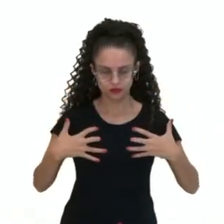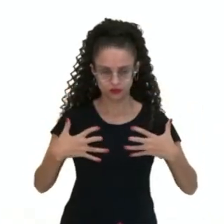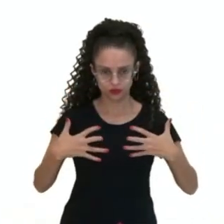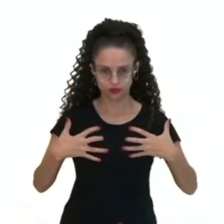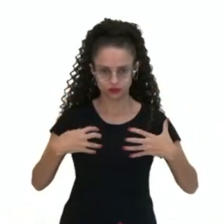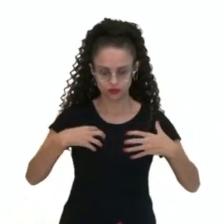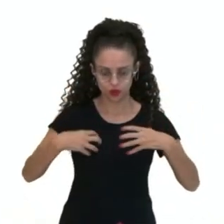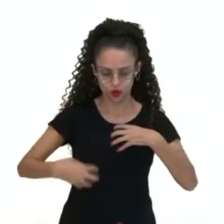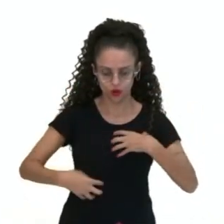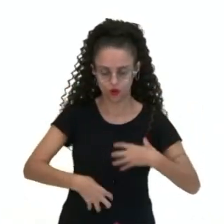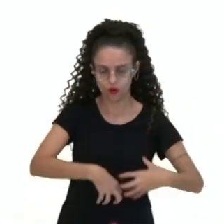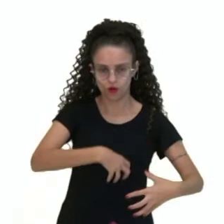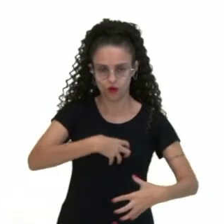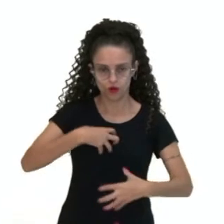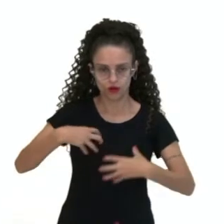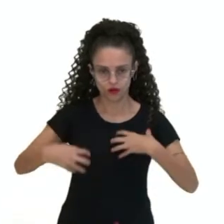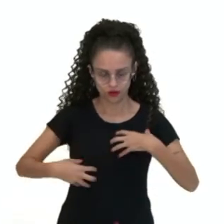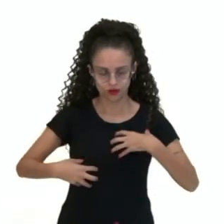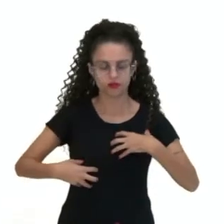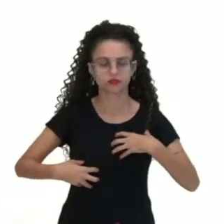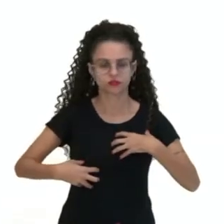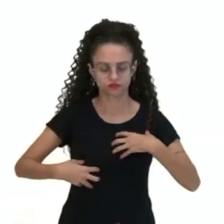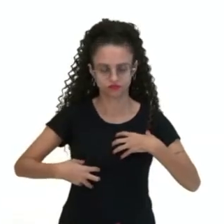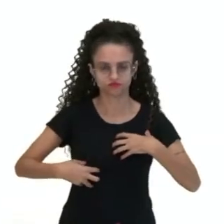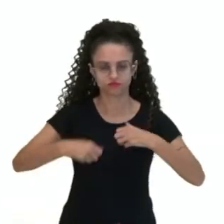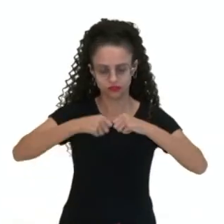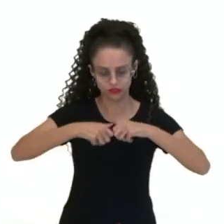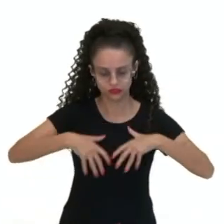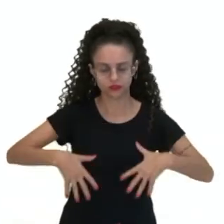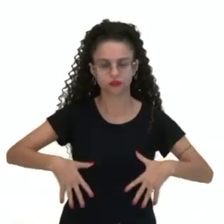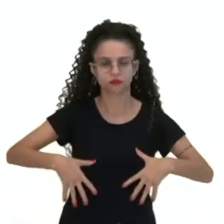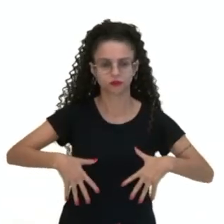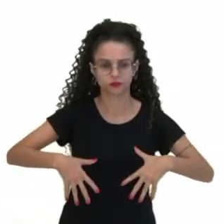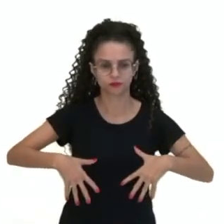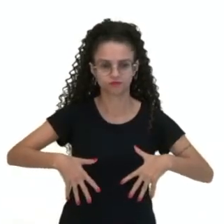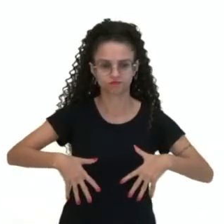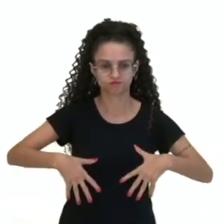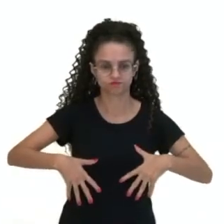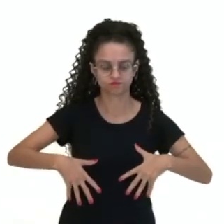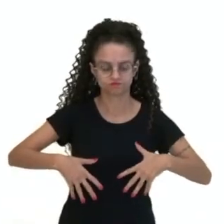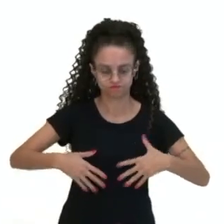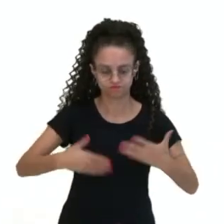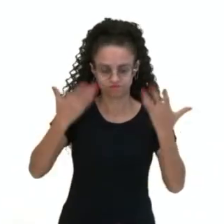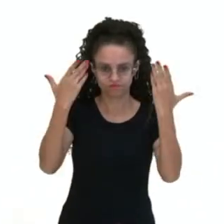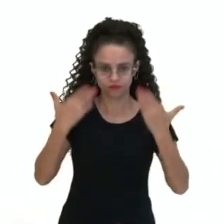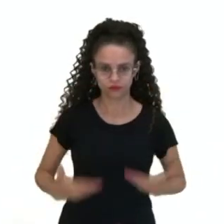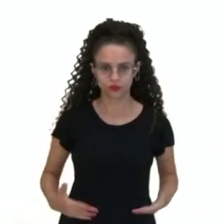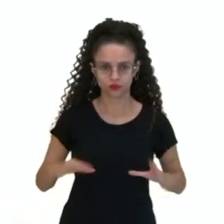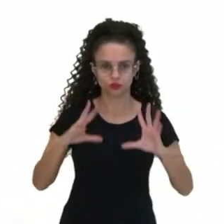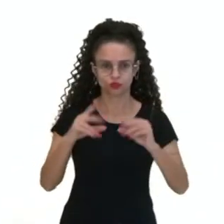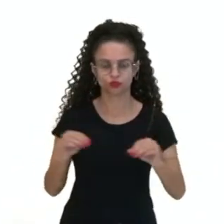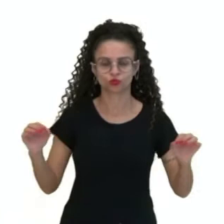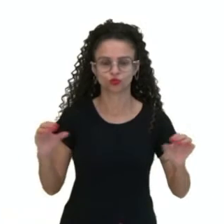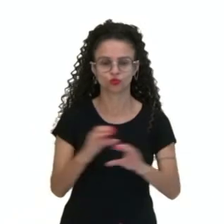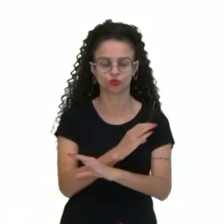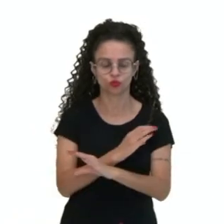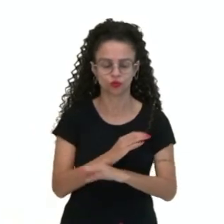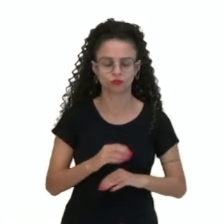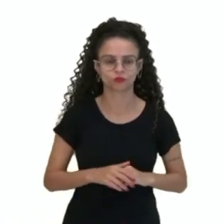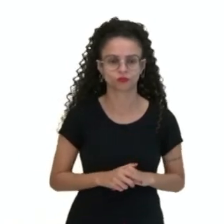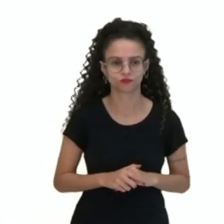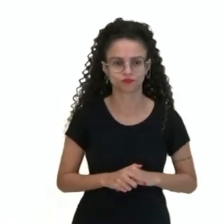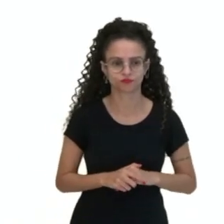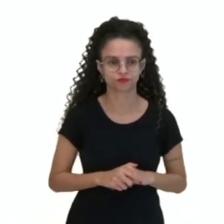unem formando os órgãos, logo os órgãos vão se unir formando o sistema. E dá-se então ali toda a constituição